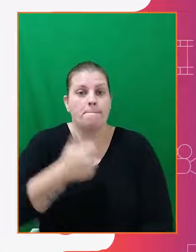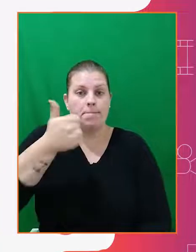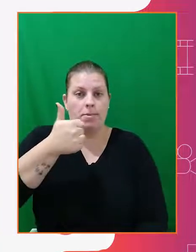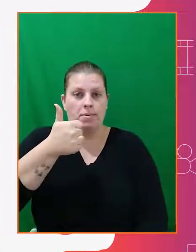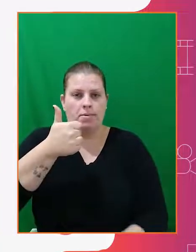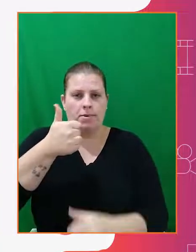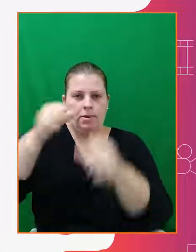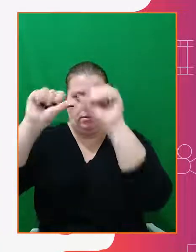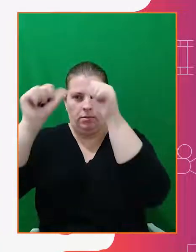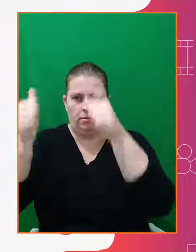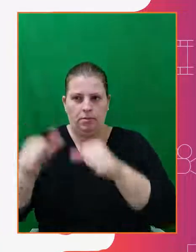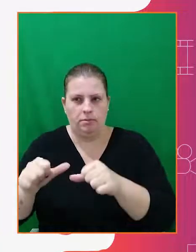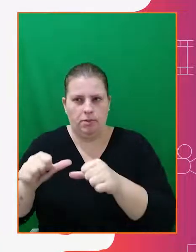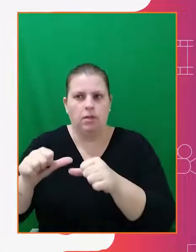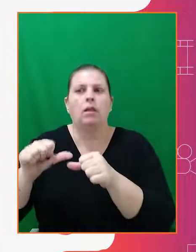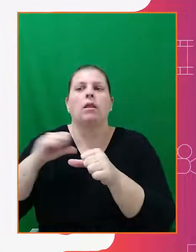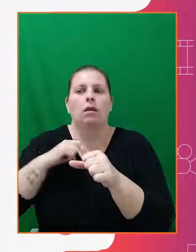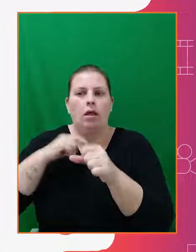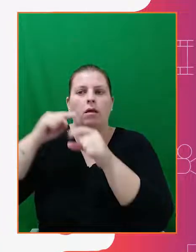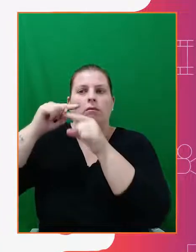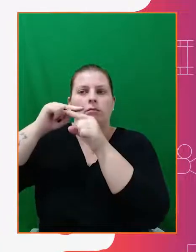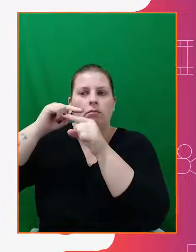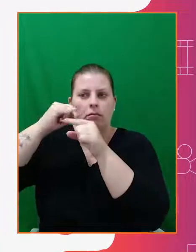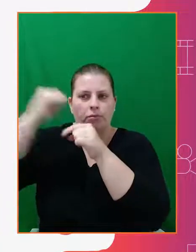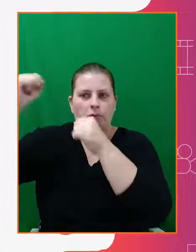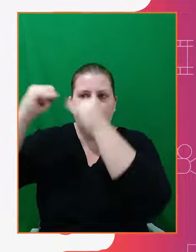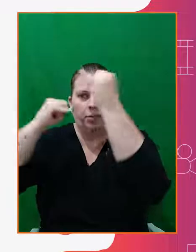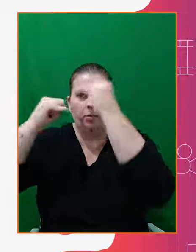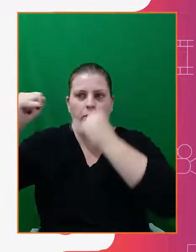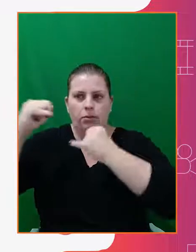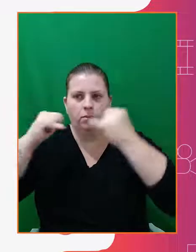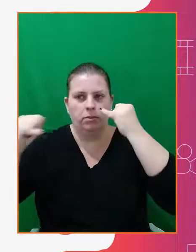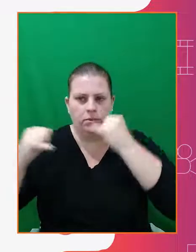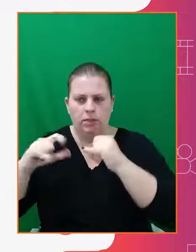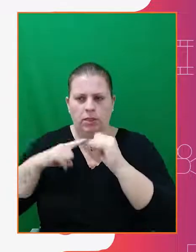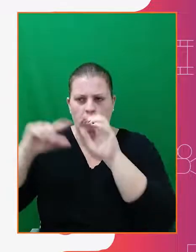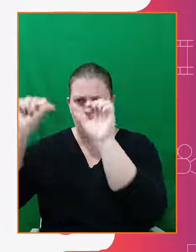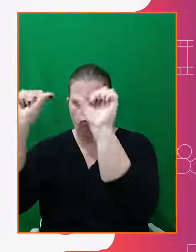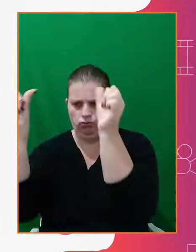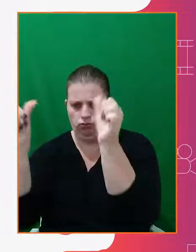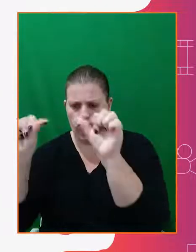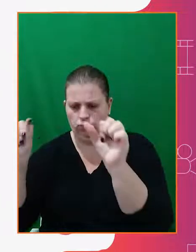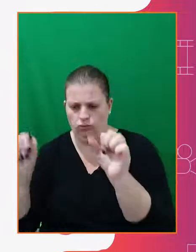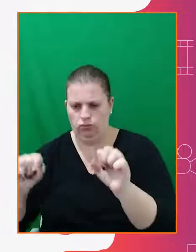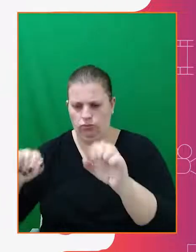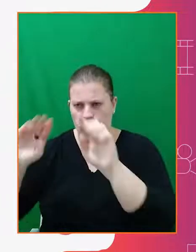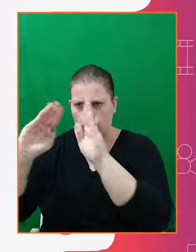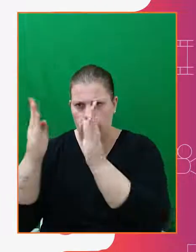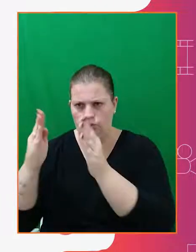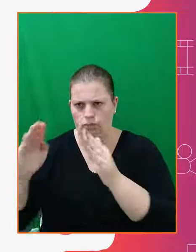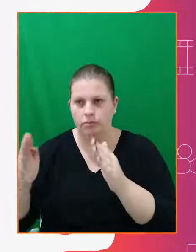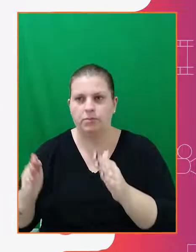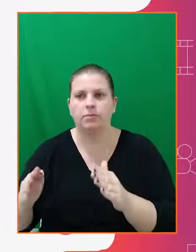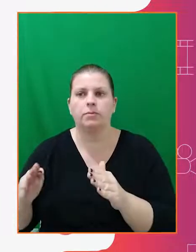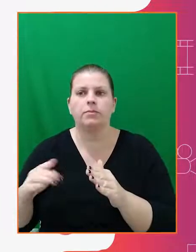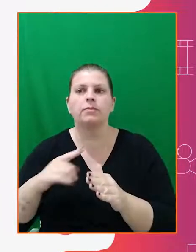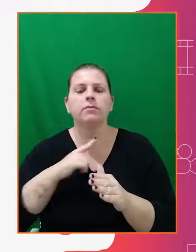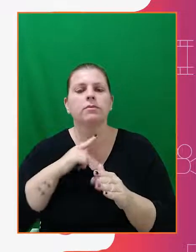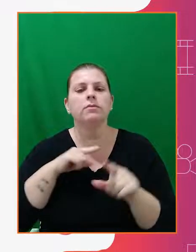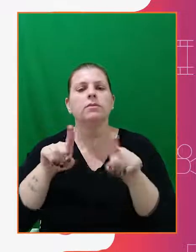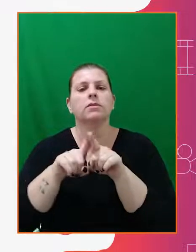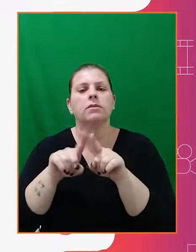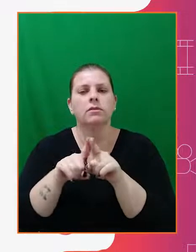o desenho, inclusive indicando o contorno das formas. Mas várias outras também compõem